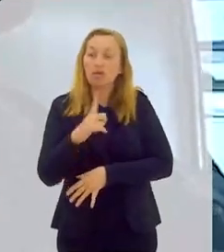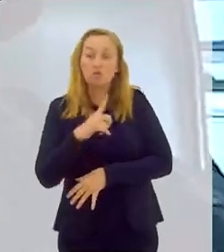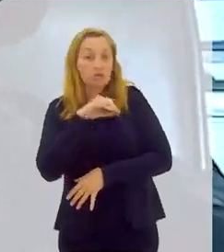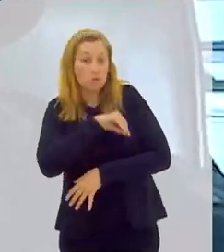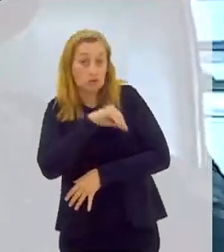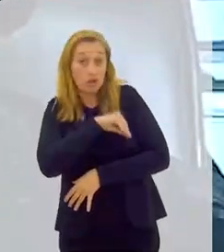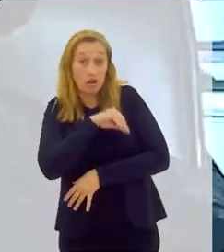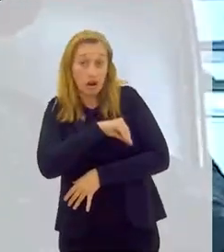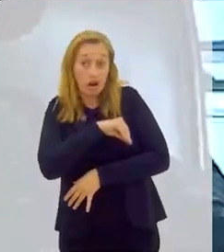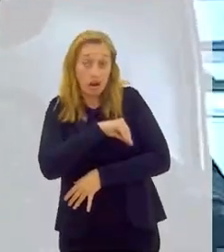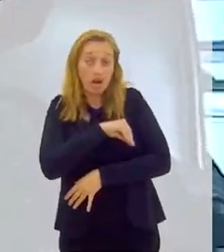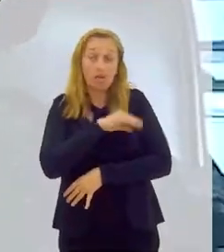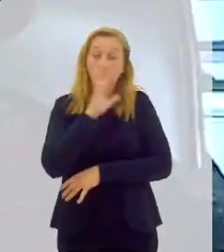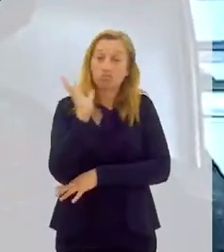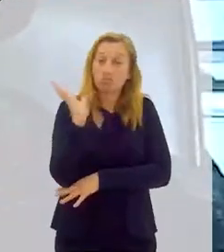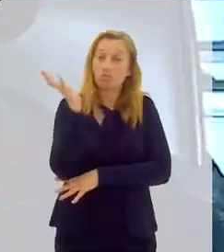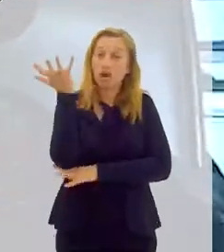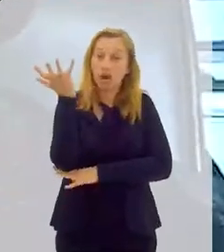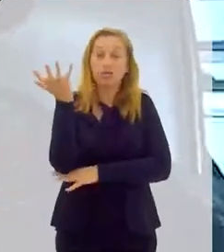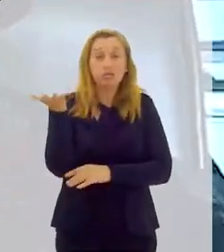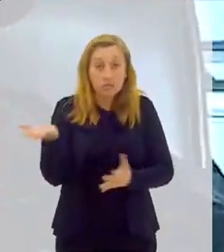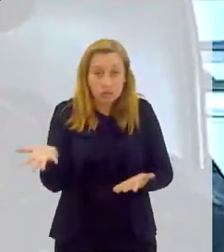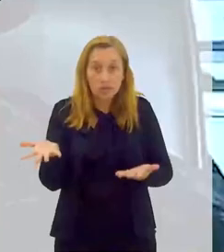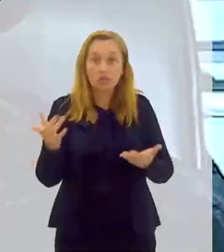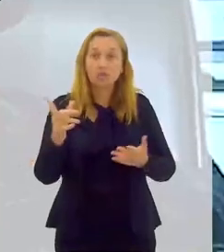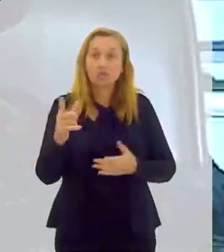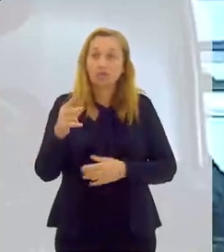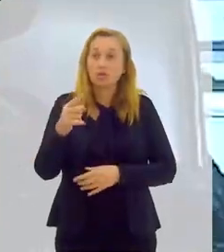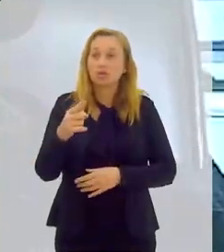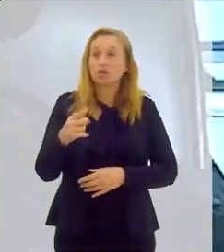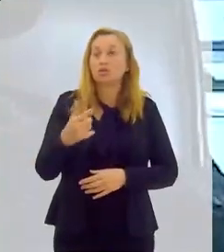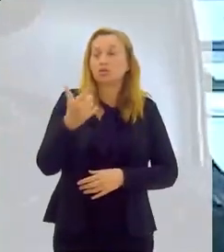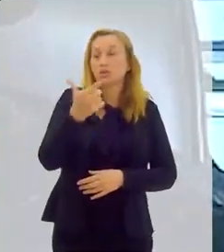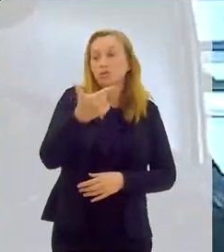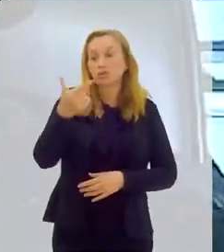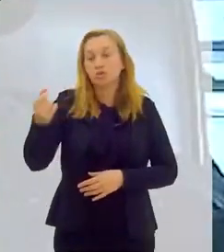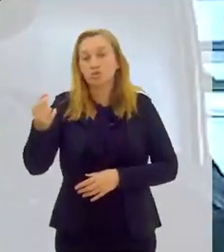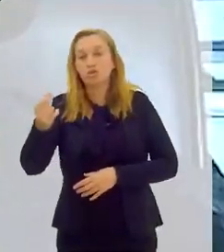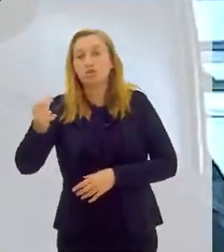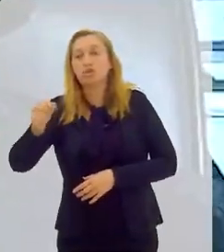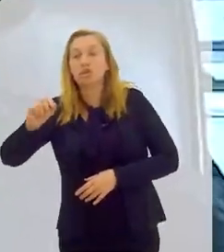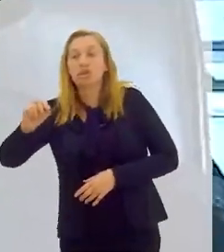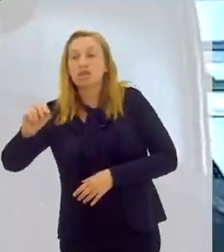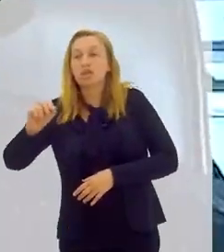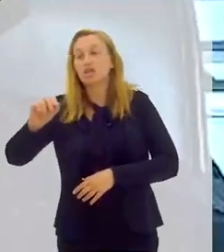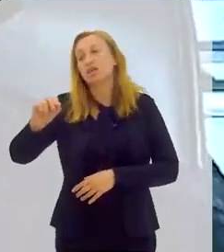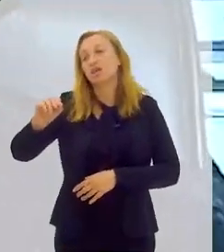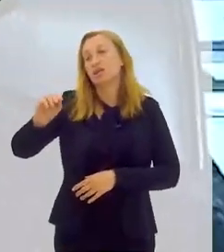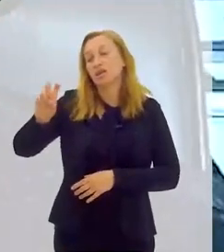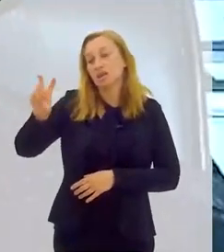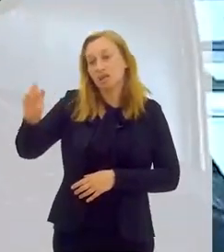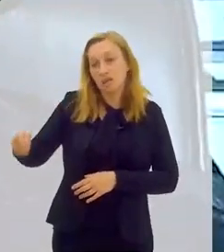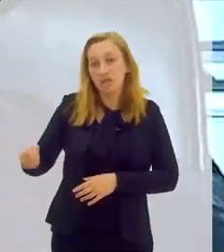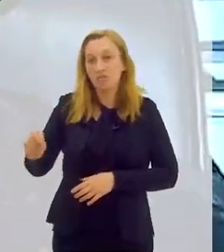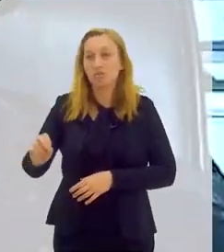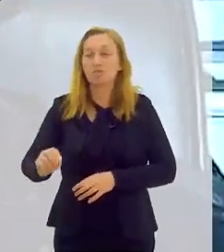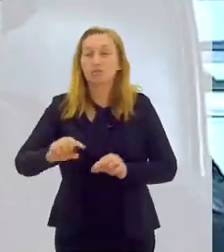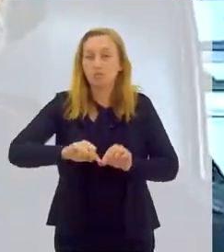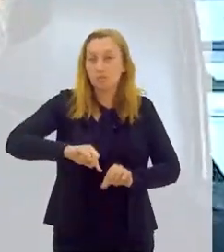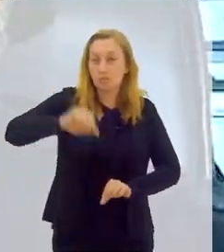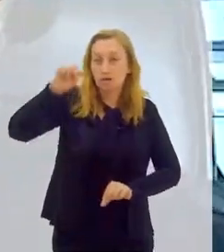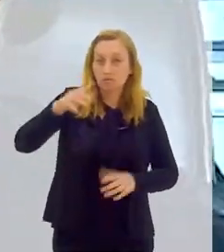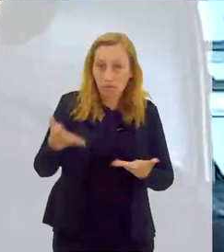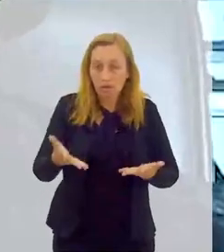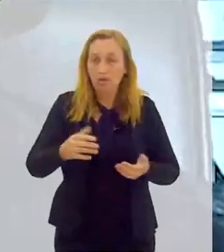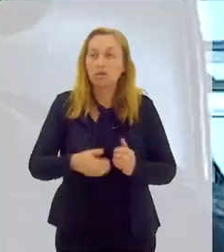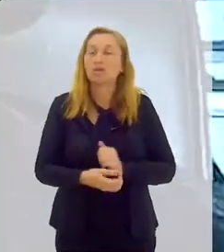renda mensal, algo de, com a produção de peixe, algo em torno de R$2.500 por mês, que é um valor aceitável. Nós